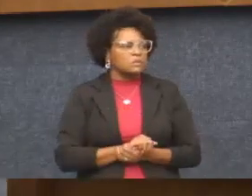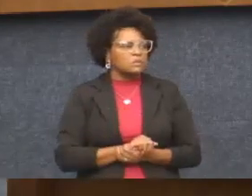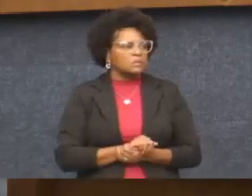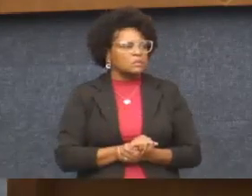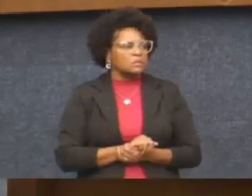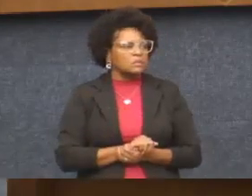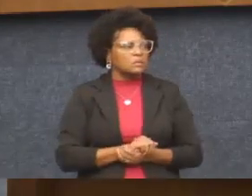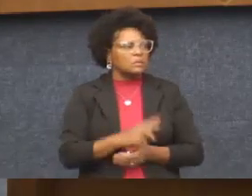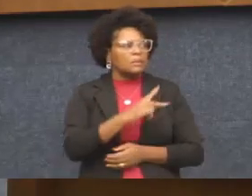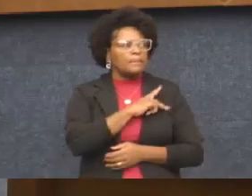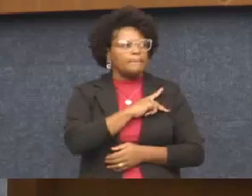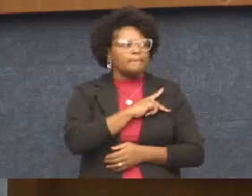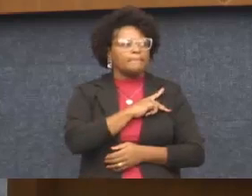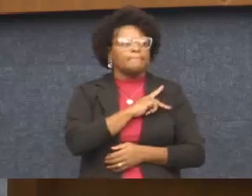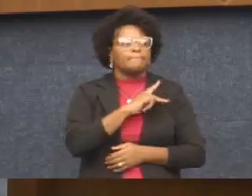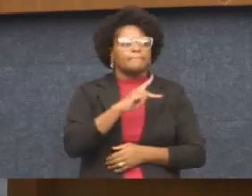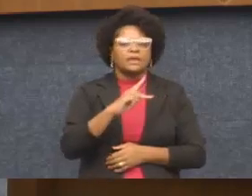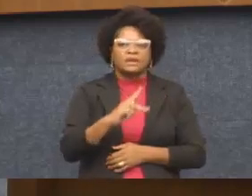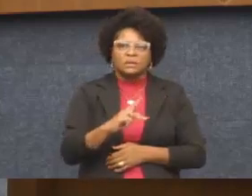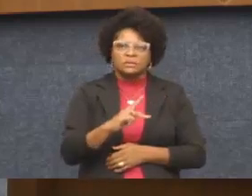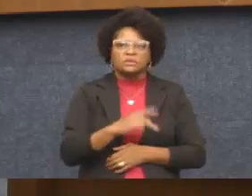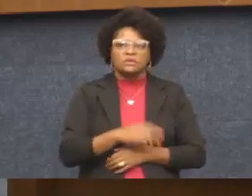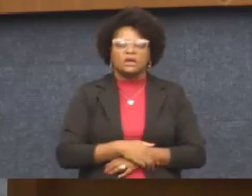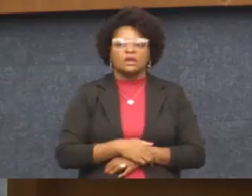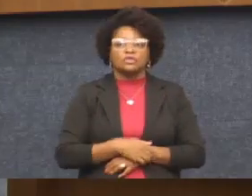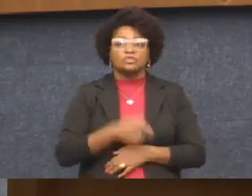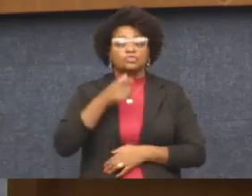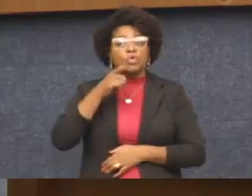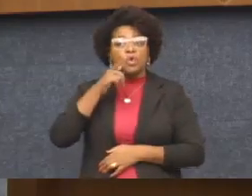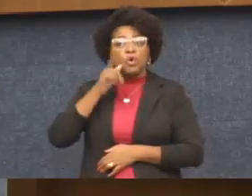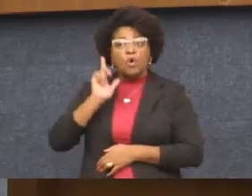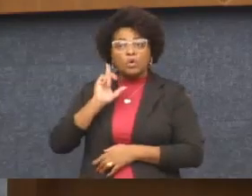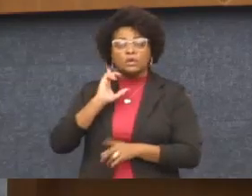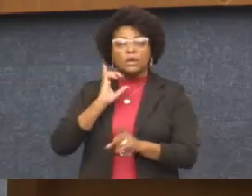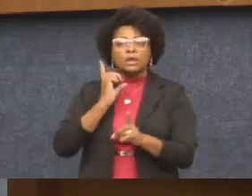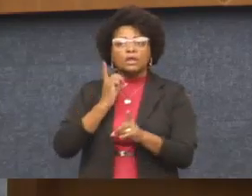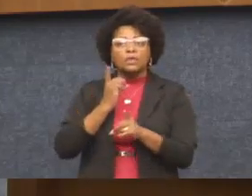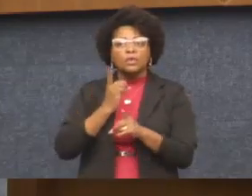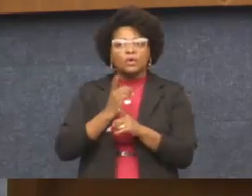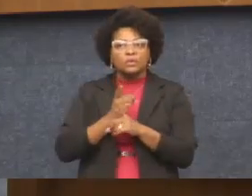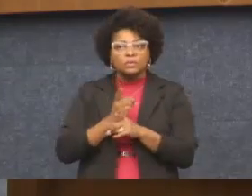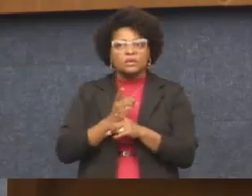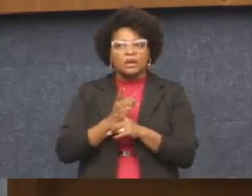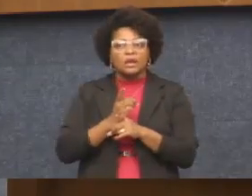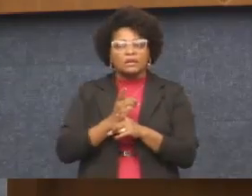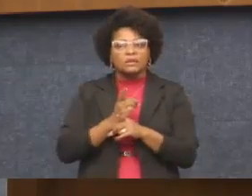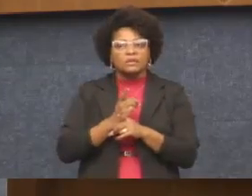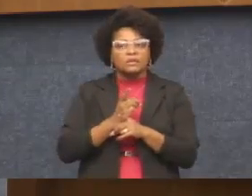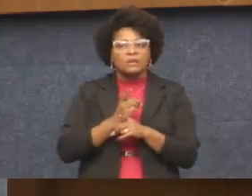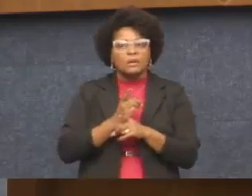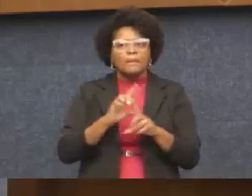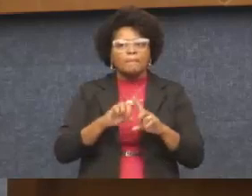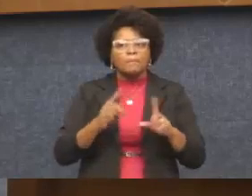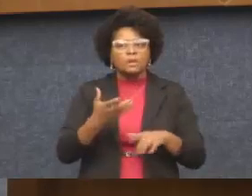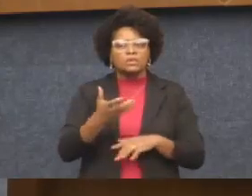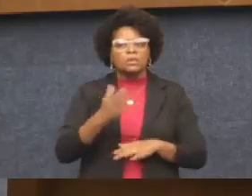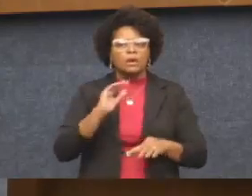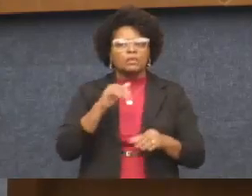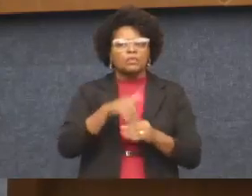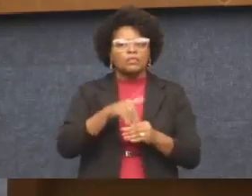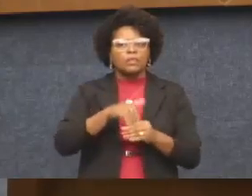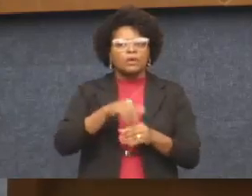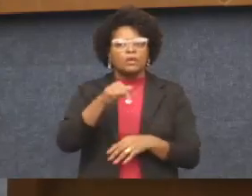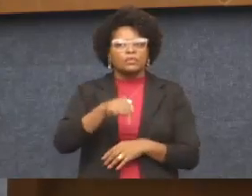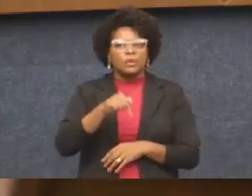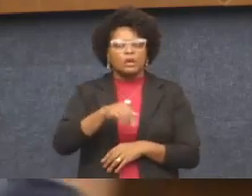Senhor presidente, ontem nos encontramos numa agenda, mas eu queria declarar o voto aqui com relação